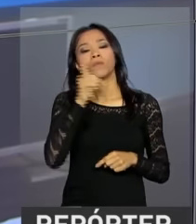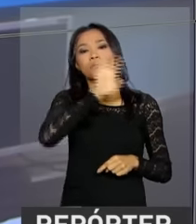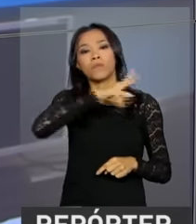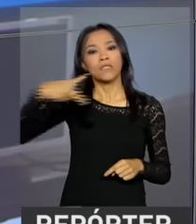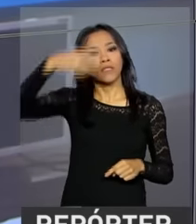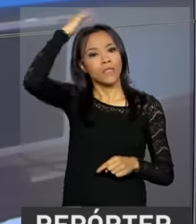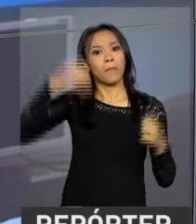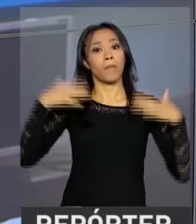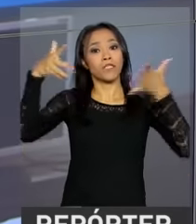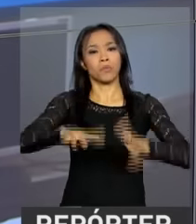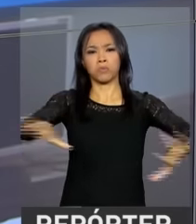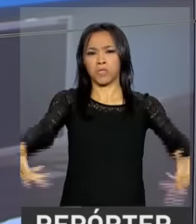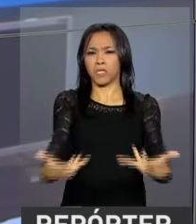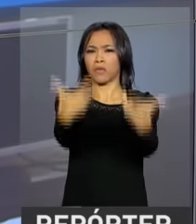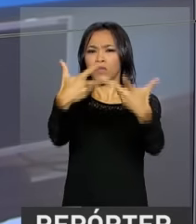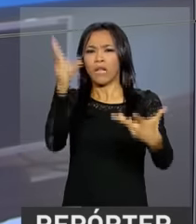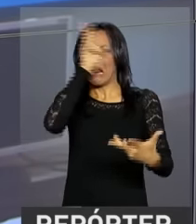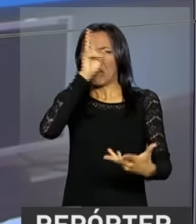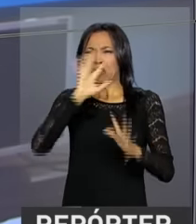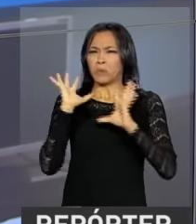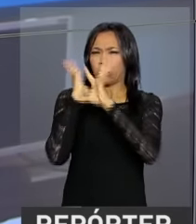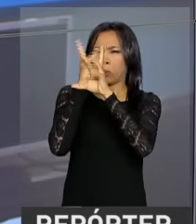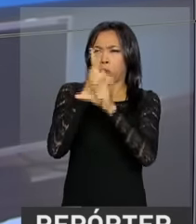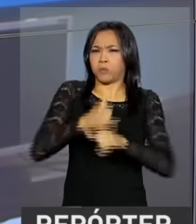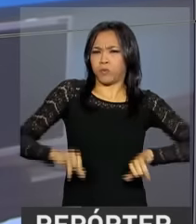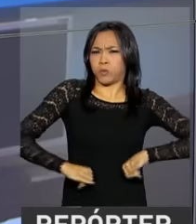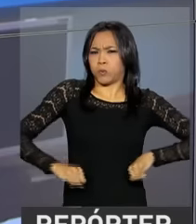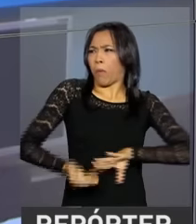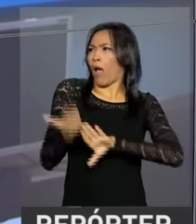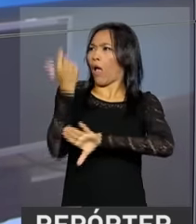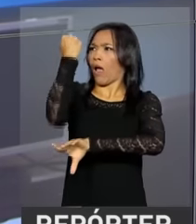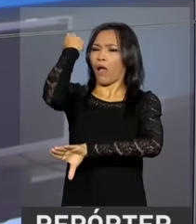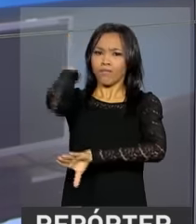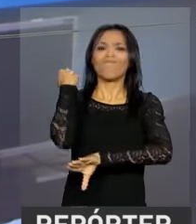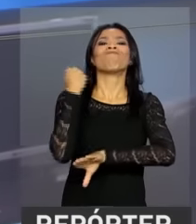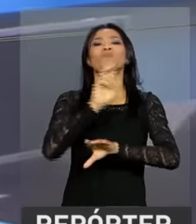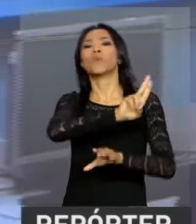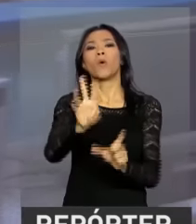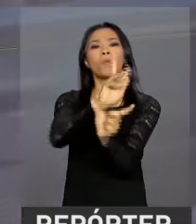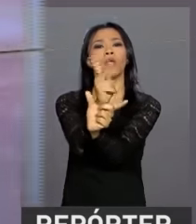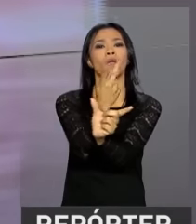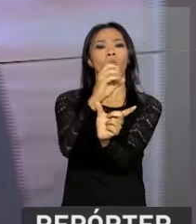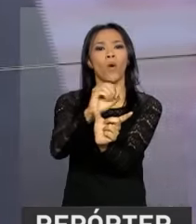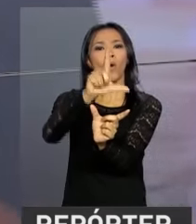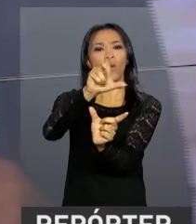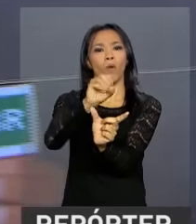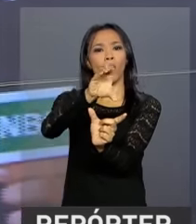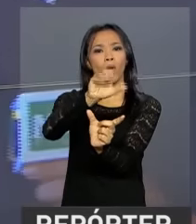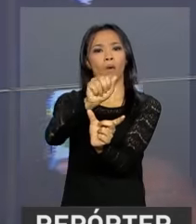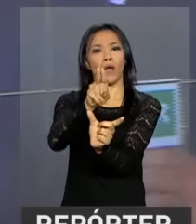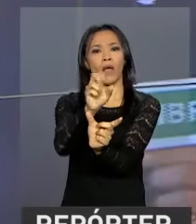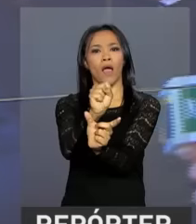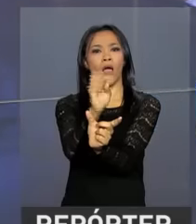Michel Temer participou de uma cerimônia em memória às vítimas do Holocausto. Vamos então ao Palácio Planalto saber os detalhes com Gabriela Noronha.